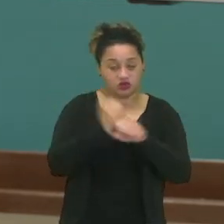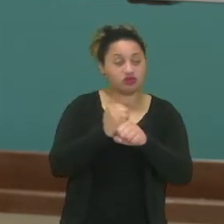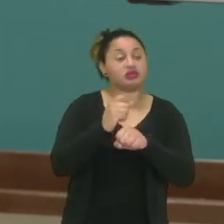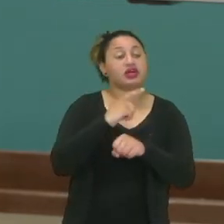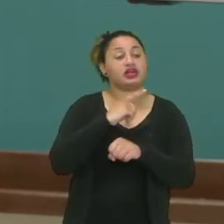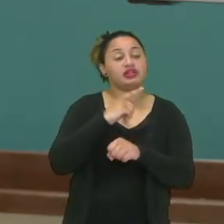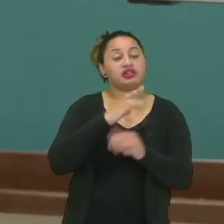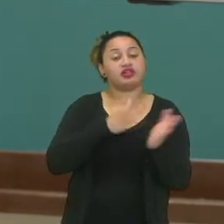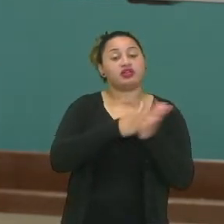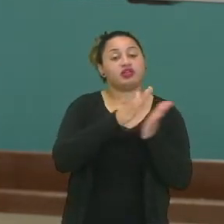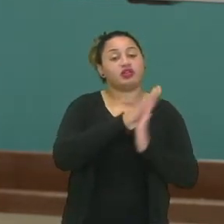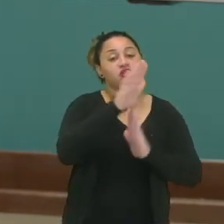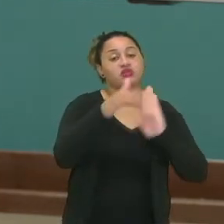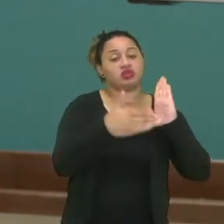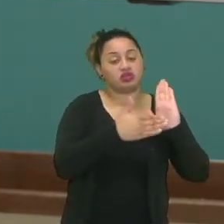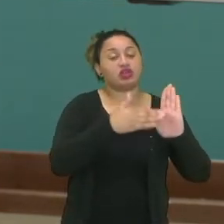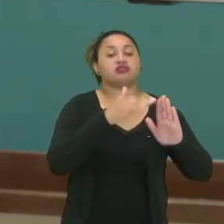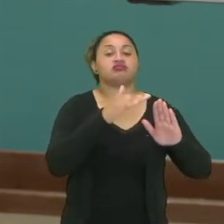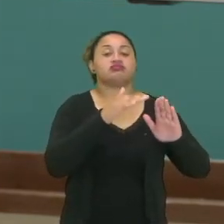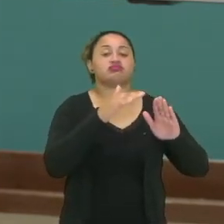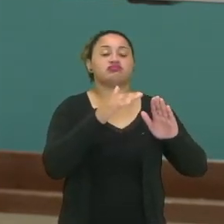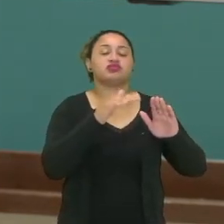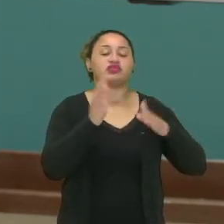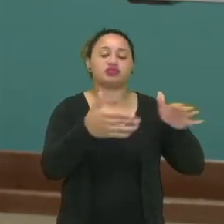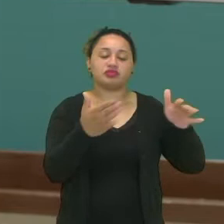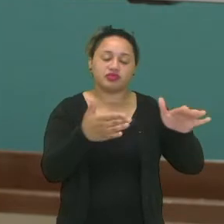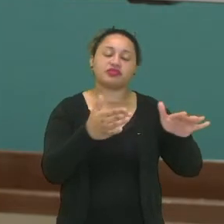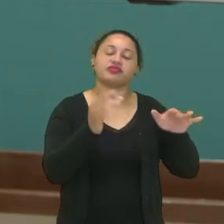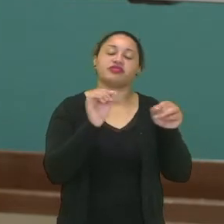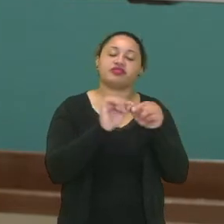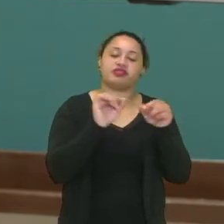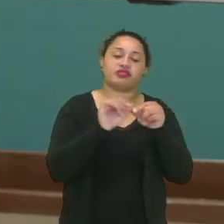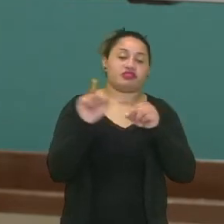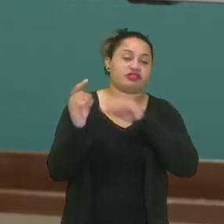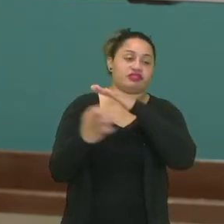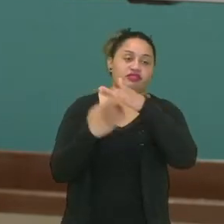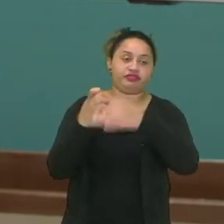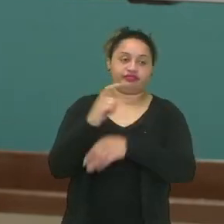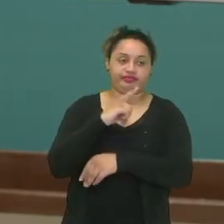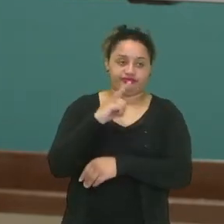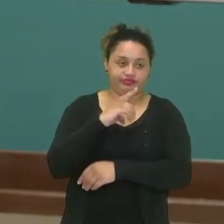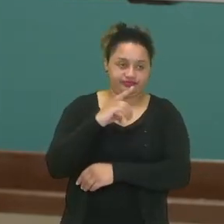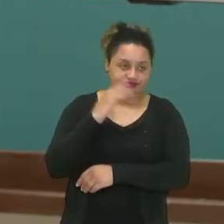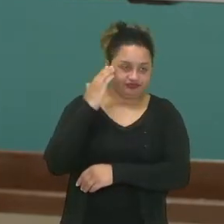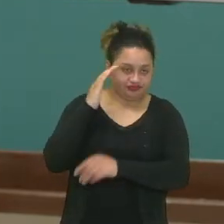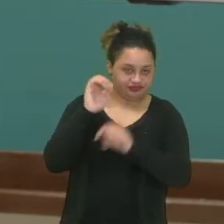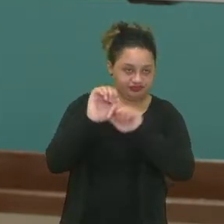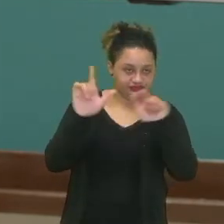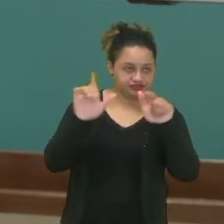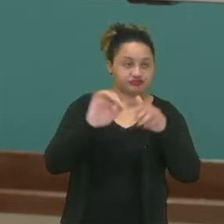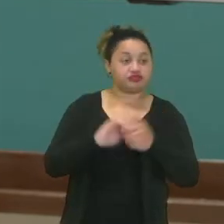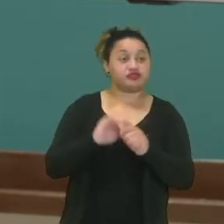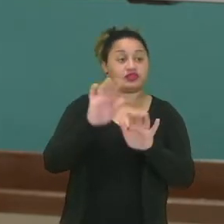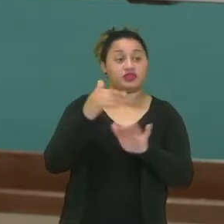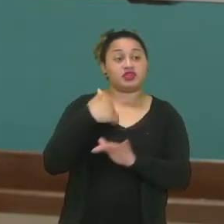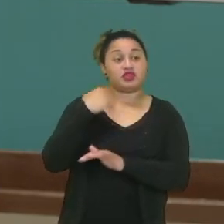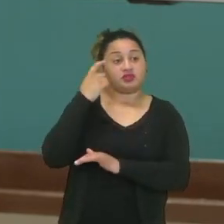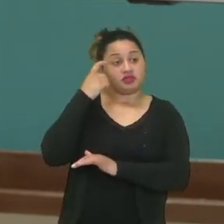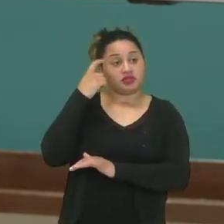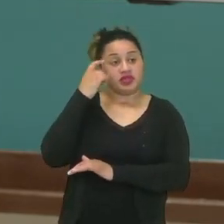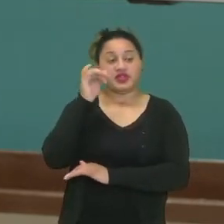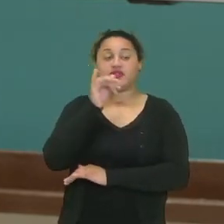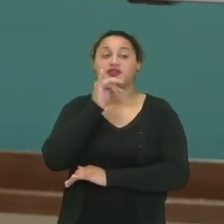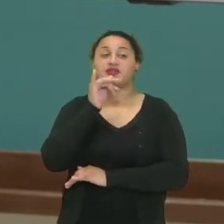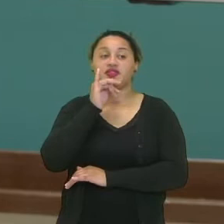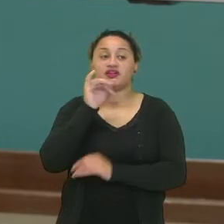total de produção que a gente vai, no caso dessa empresa aqui. Tranquilo? Vamos pensar aqui, ó. Se a empresa então